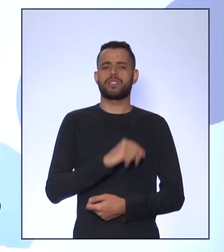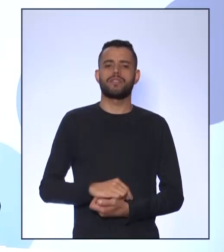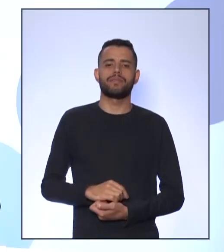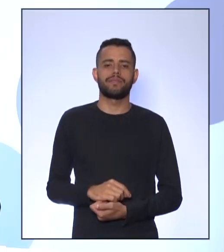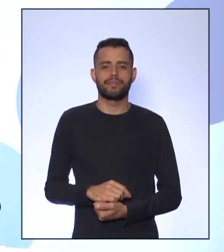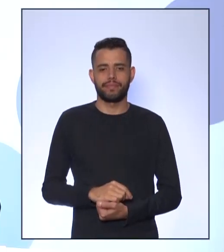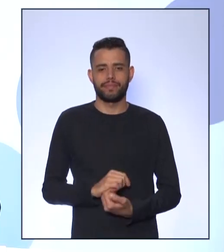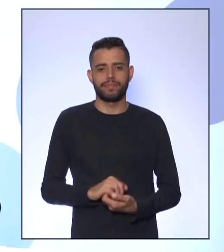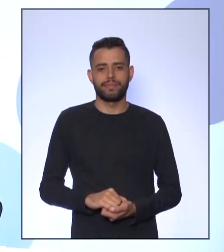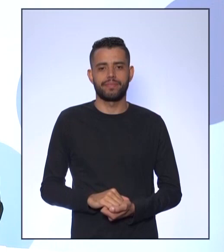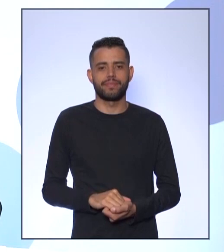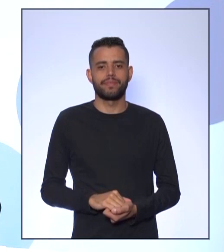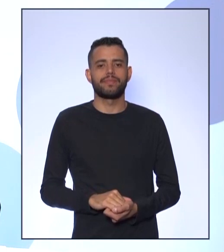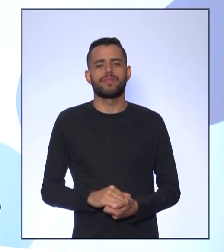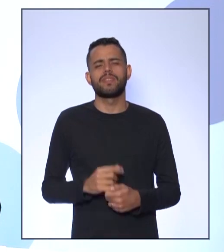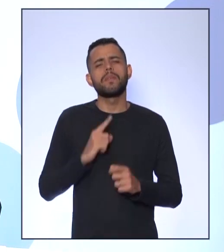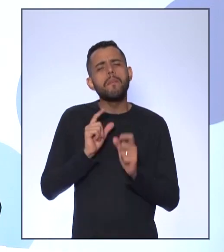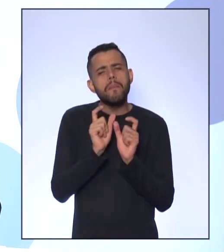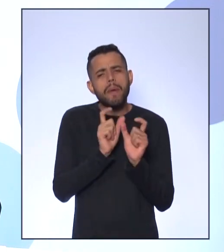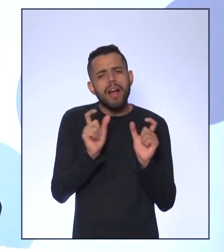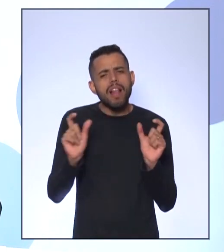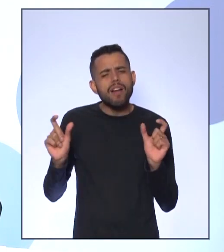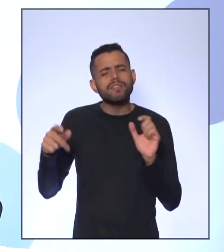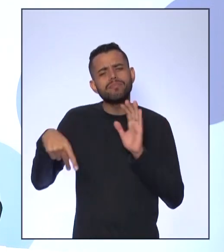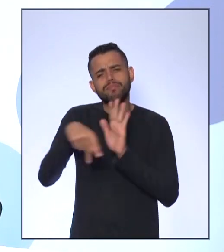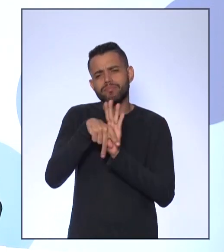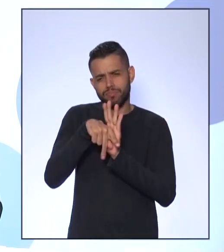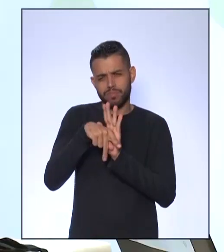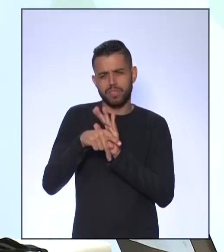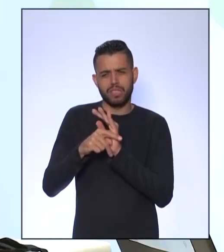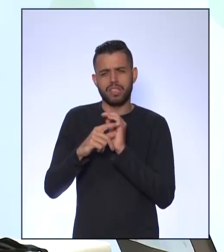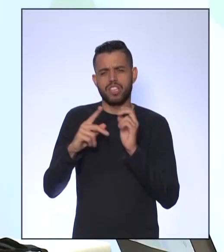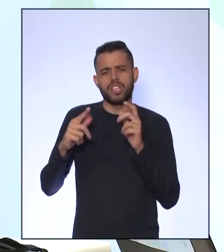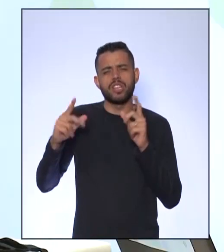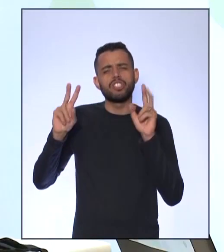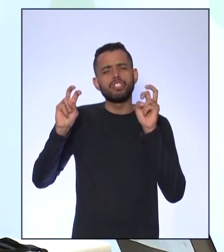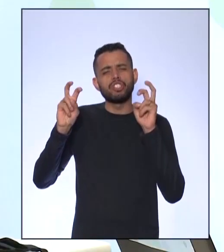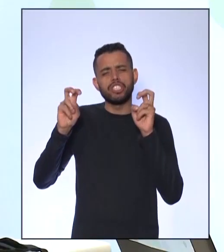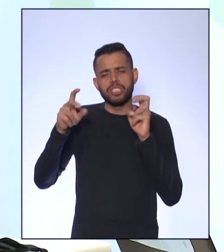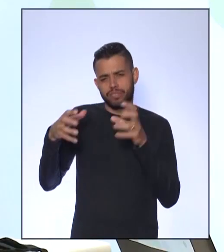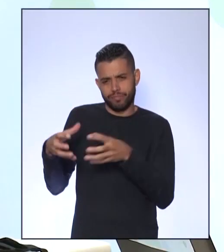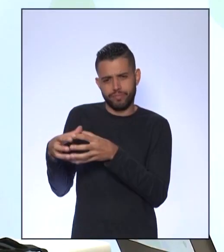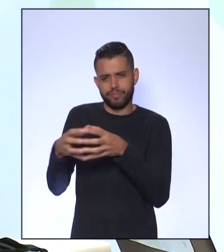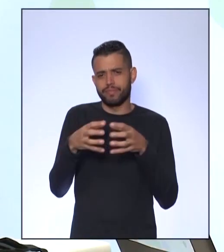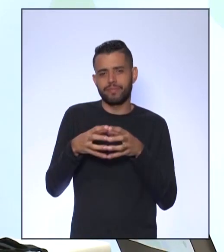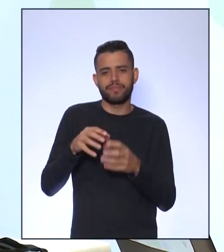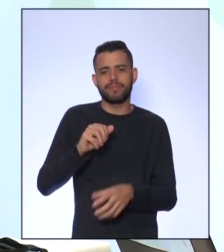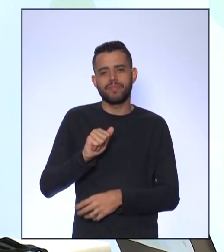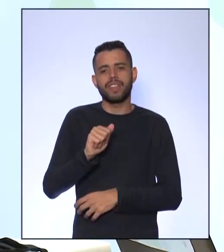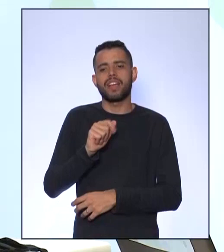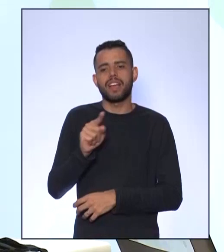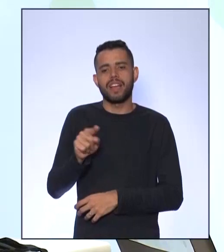Também pro. Isso. Essa aqui foi bem interessante. As ideias, tudo junto. As ideias.